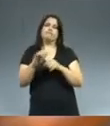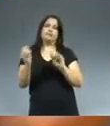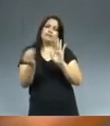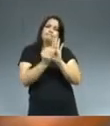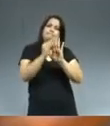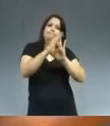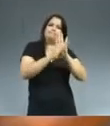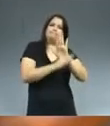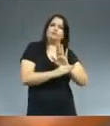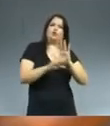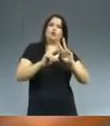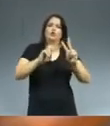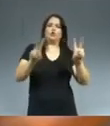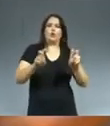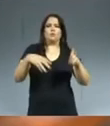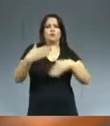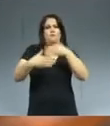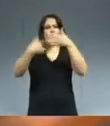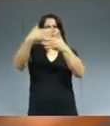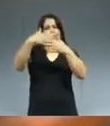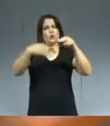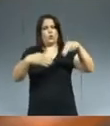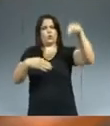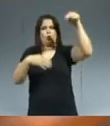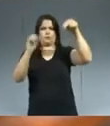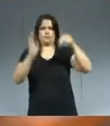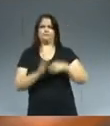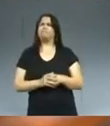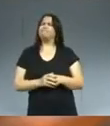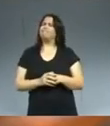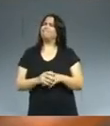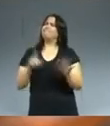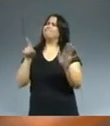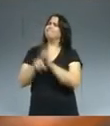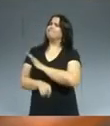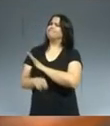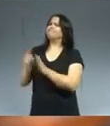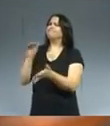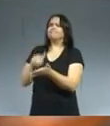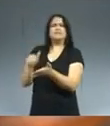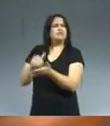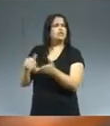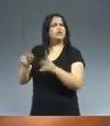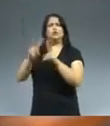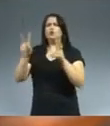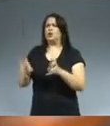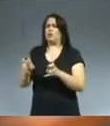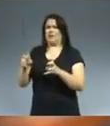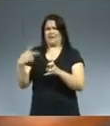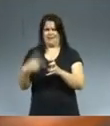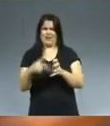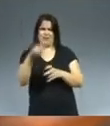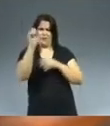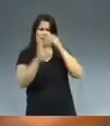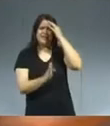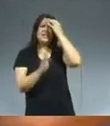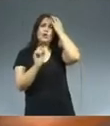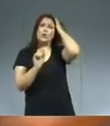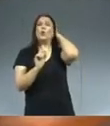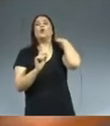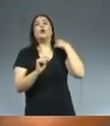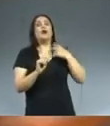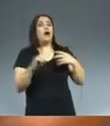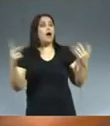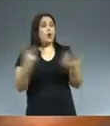de desenvolvimento da região norte do nosso país resgatar atribui-se o desenvolvimento da agropecuária Aqui no Brasil é